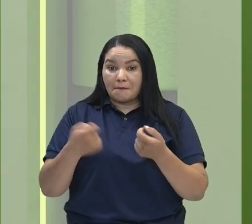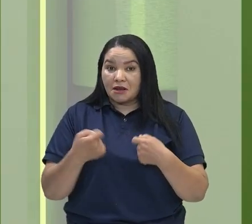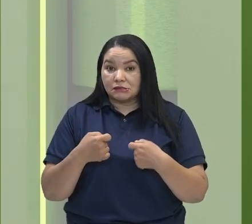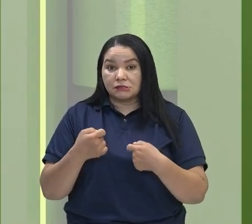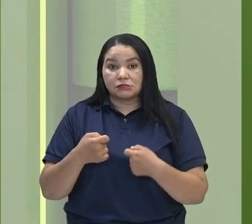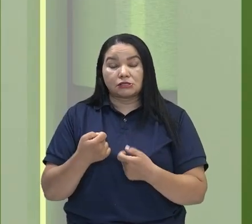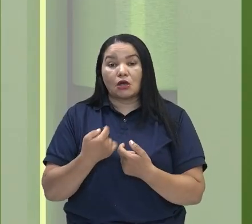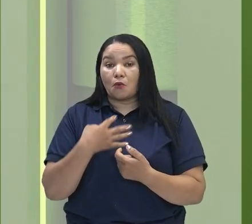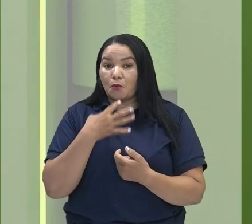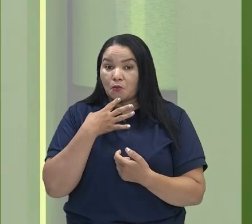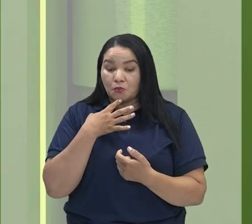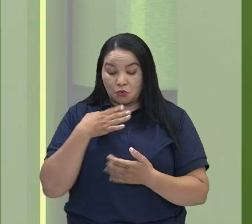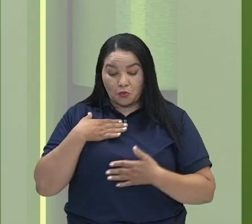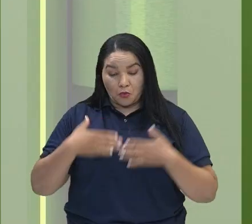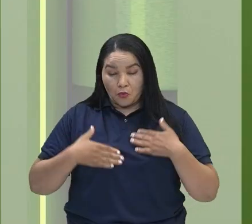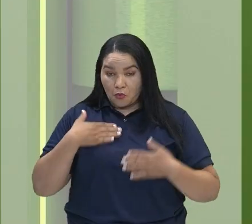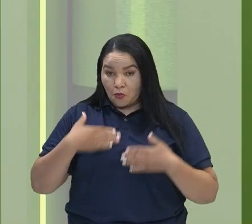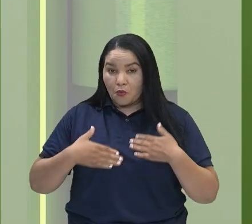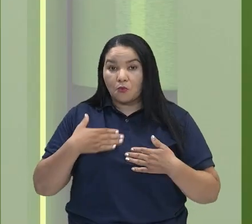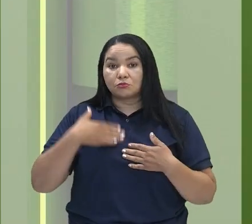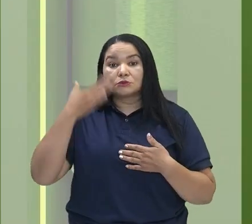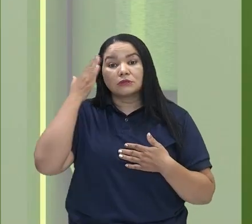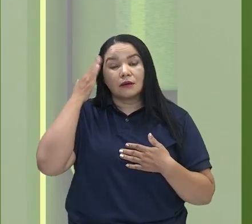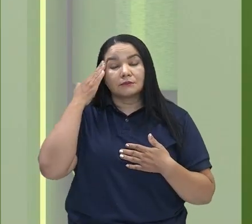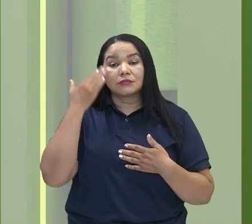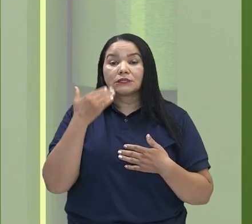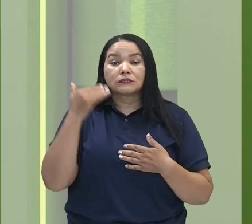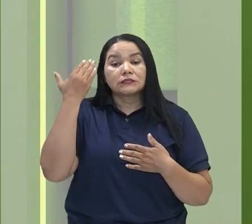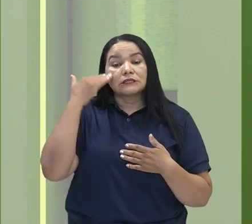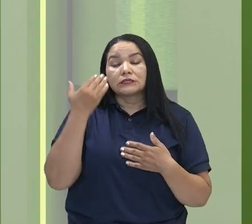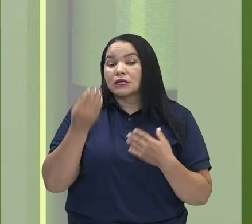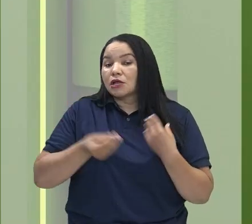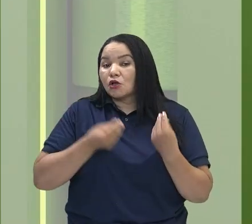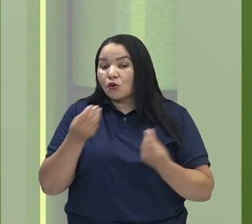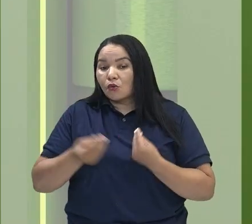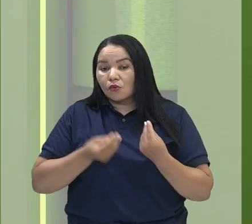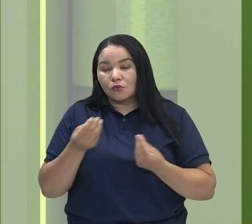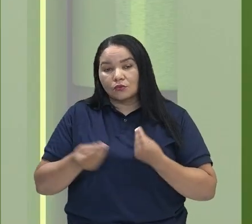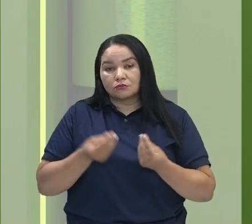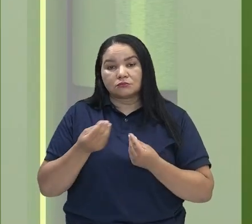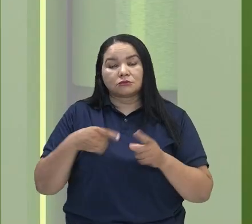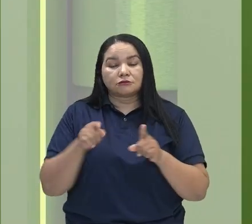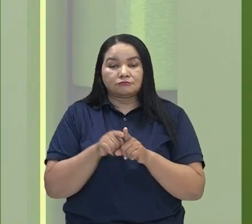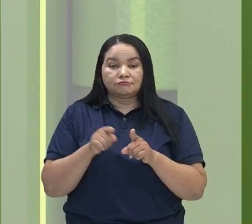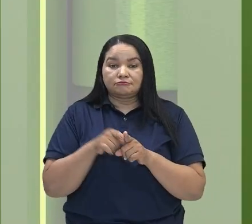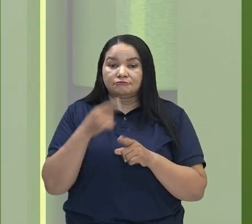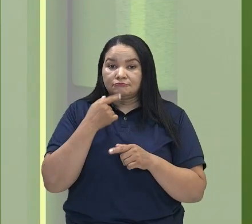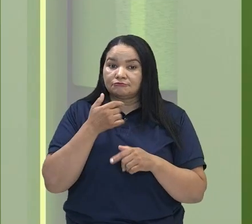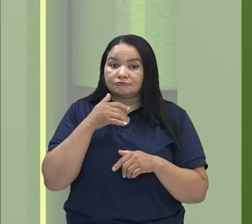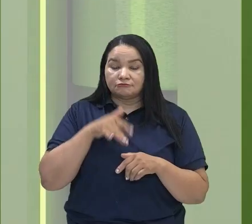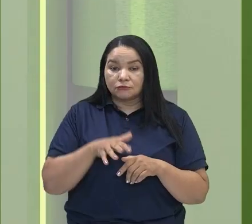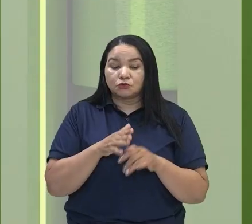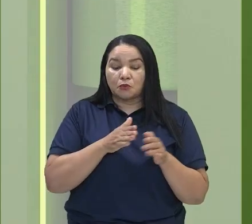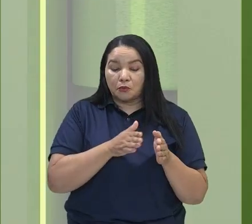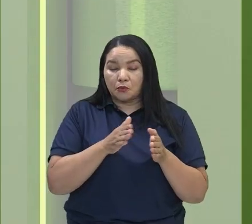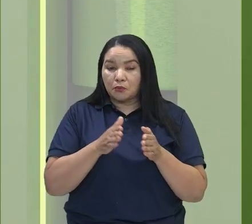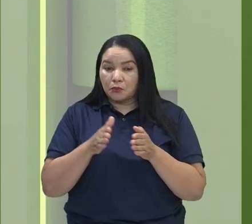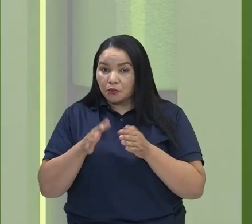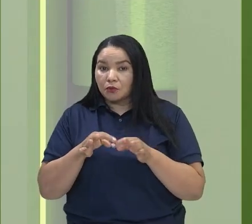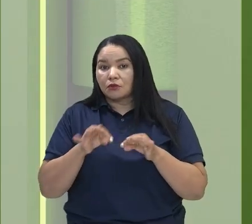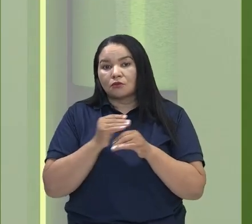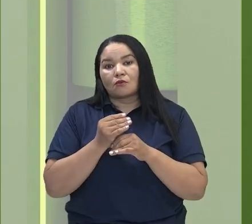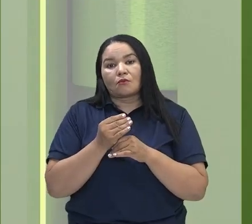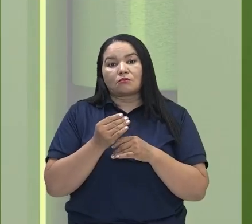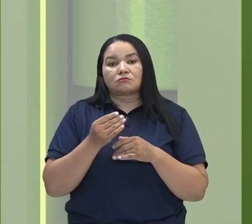se conhecer, ela precisa também entender como é que funciona o ciclo, né, menstrual, no caso aí do seu organismo, tá?